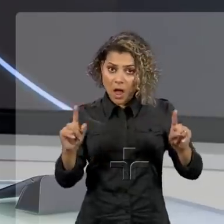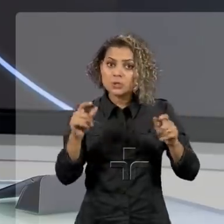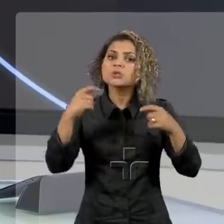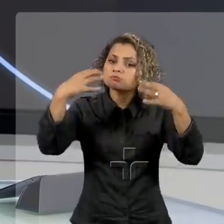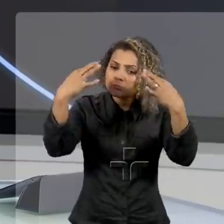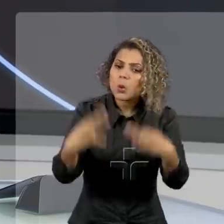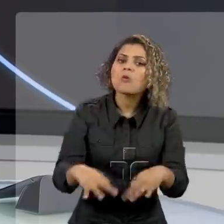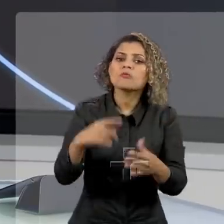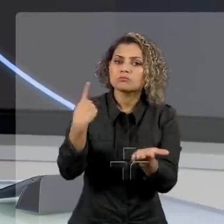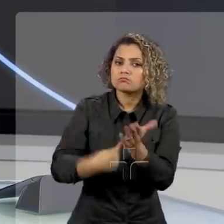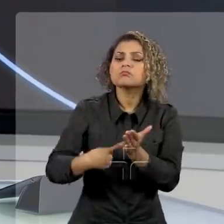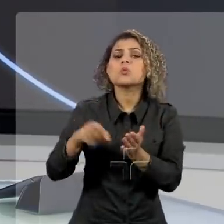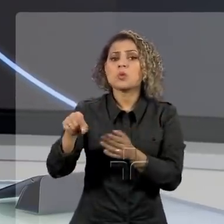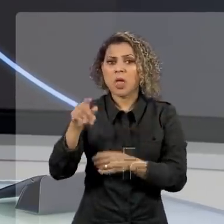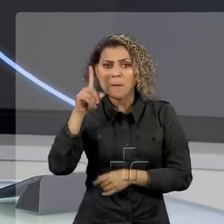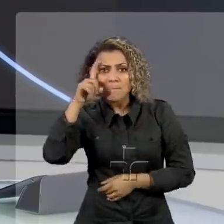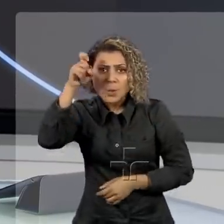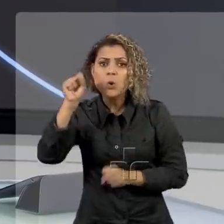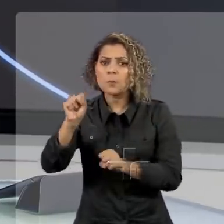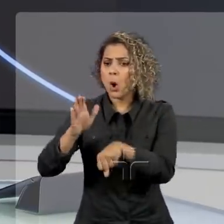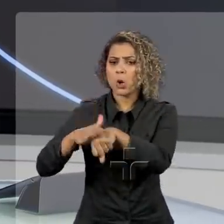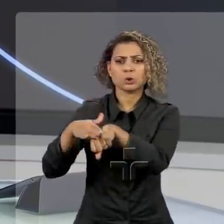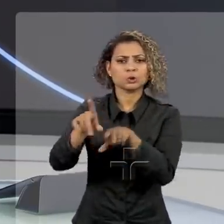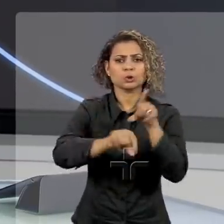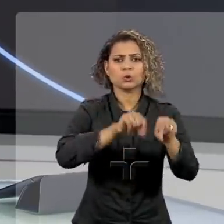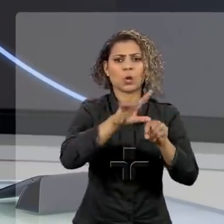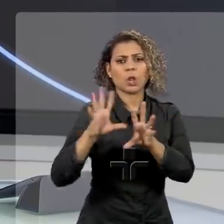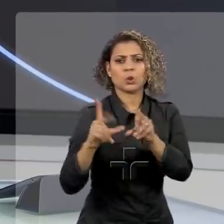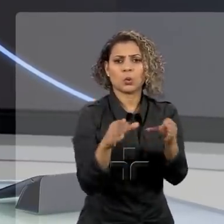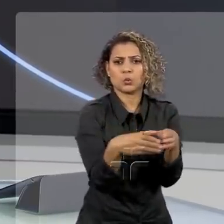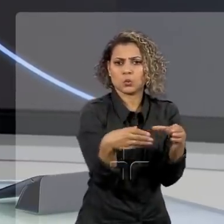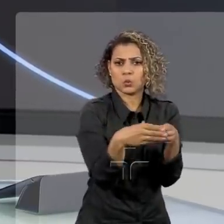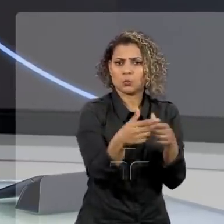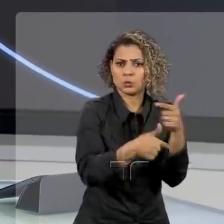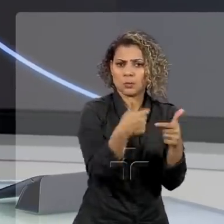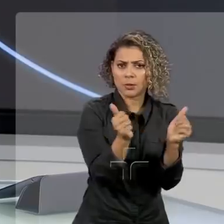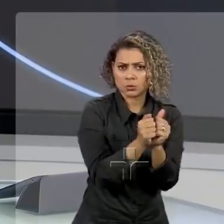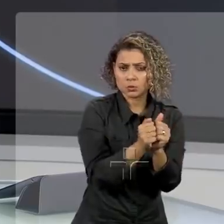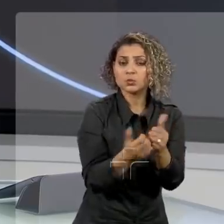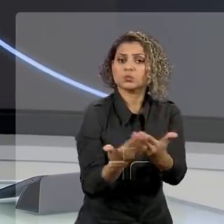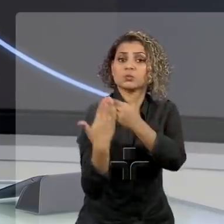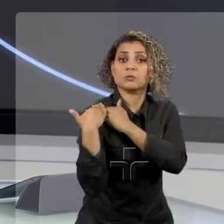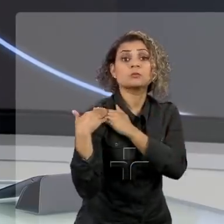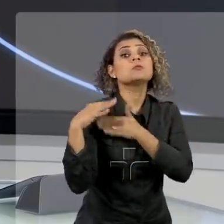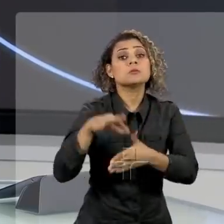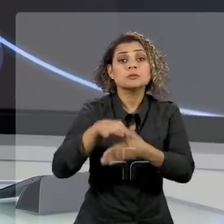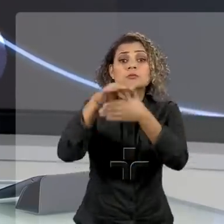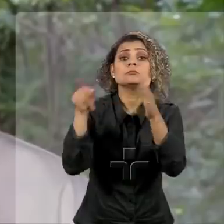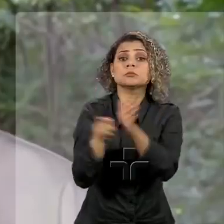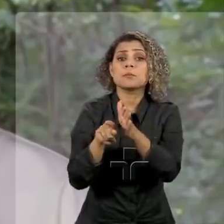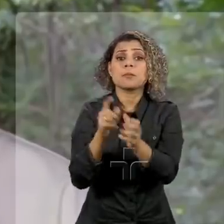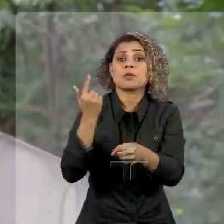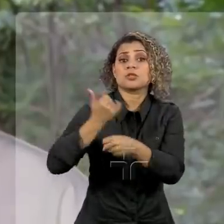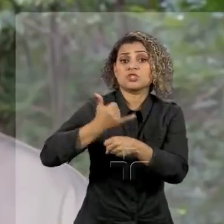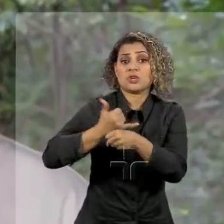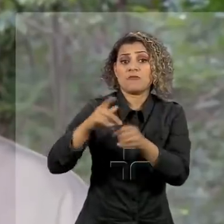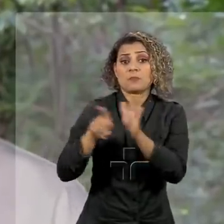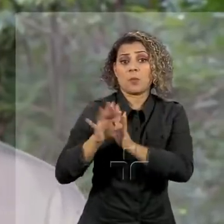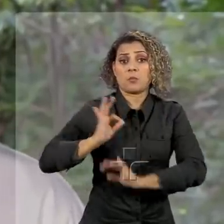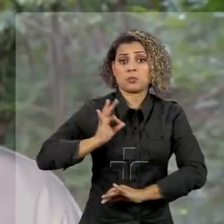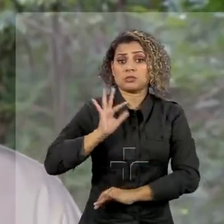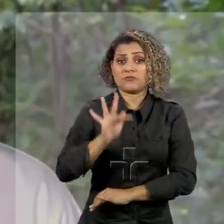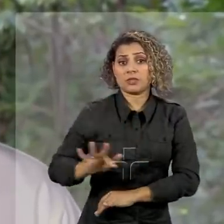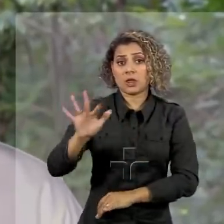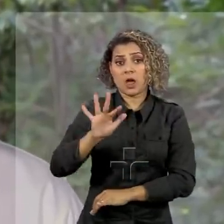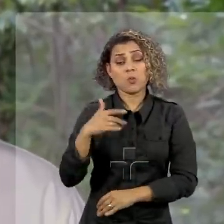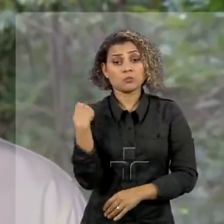confirmou que Moro terá poderes para nomear todo o primeiro escalão no Ministério, incluindo o chefe da Polícia Federal. Conversamos por uns